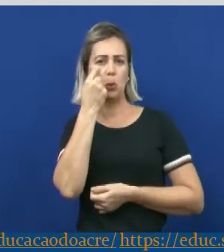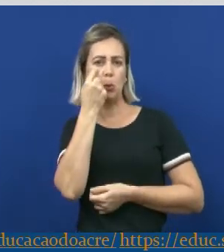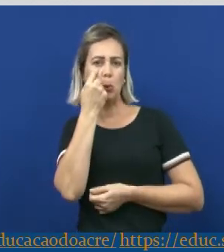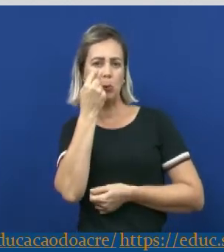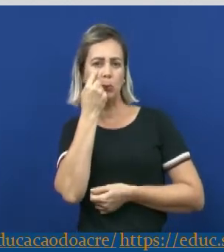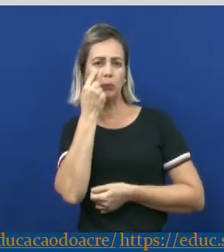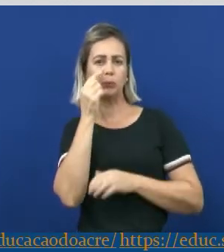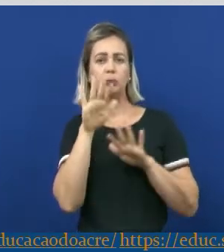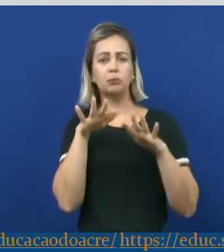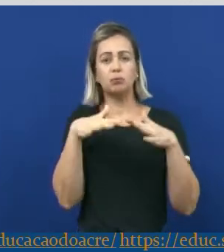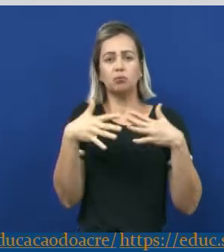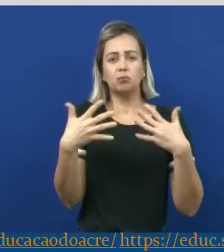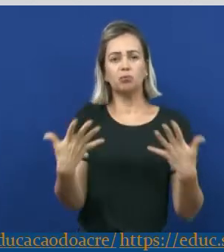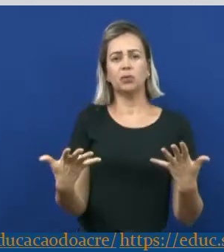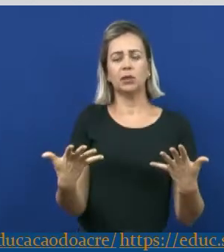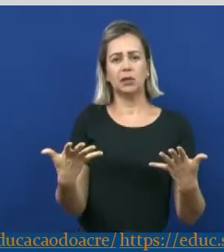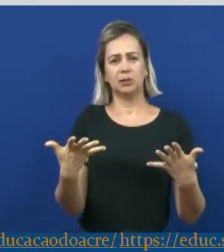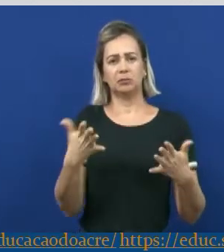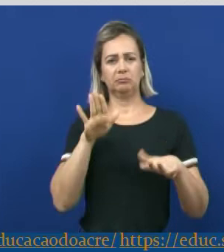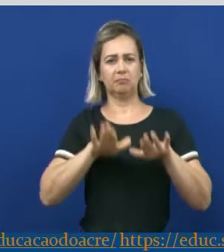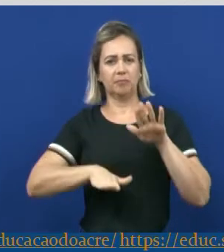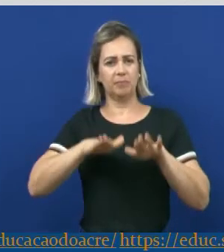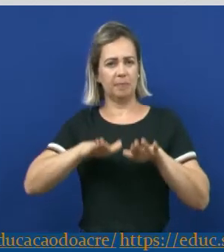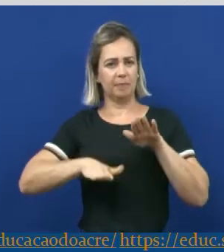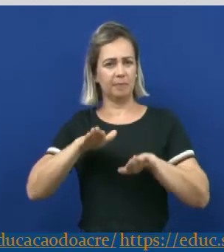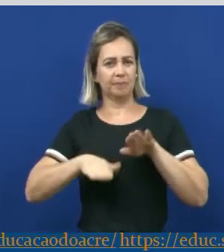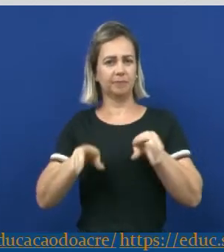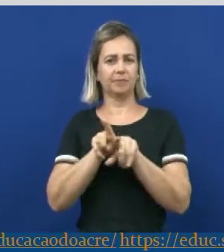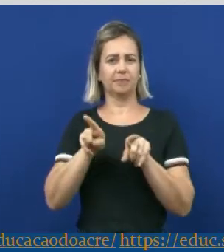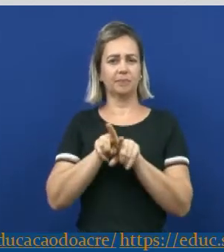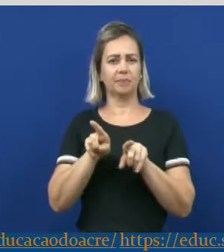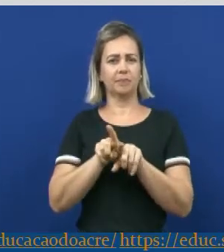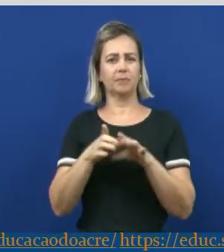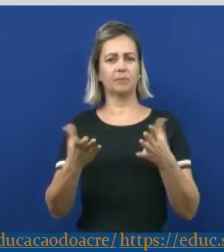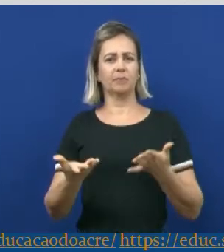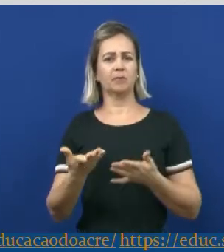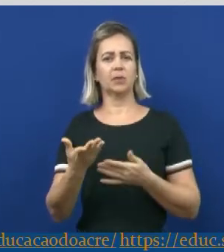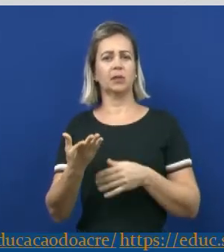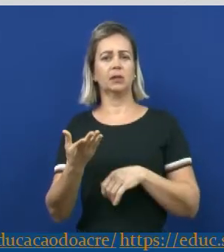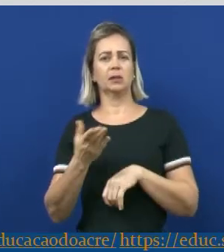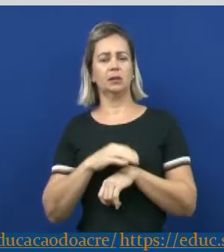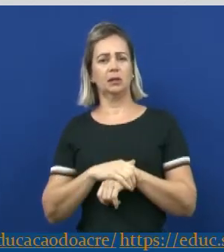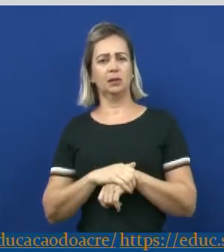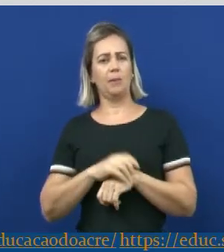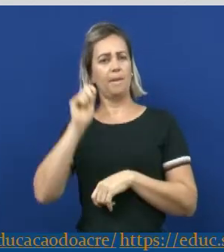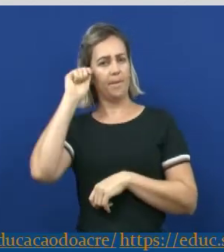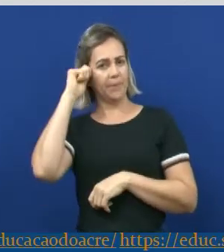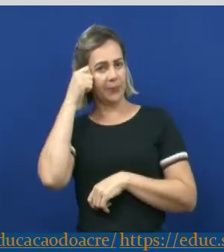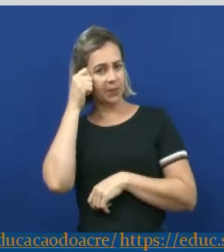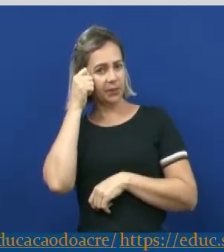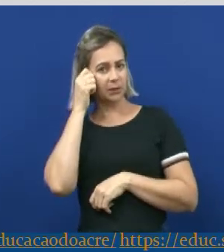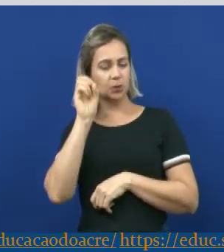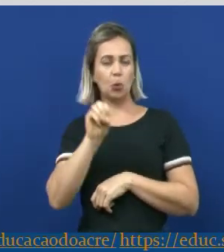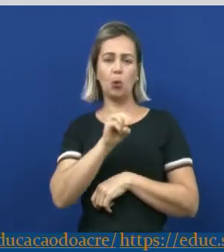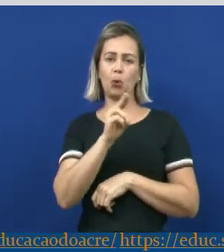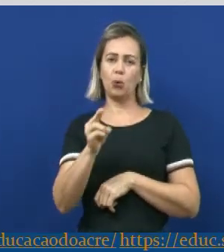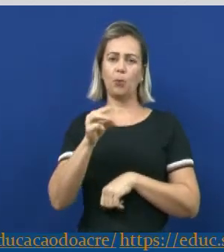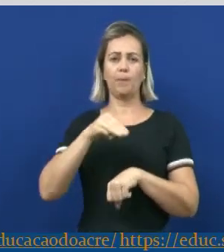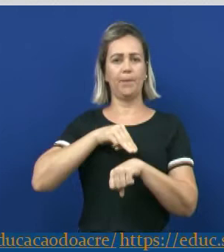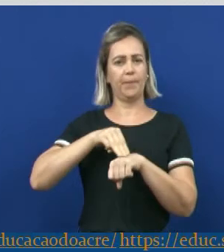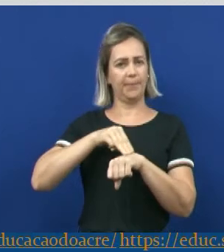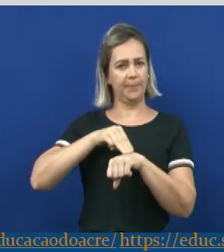Quando eu vou falar de los ojos, eu utilizo, ó, tengo los ojos negros, certo?